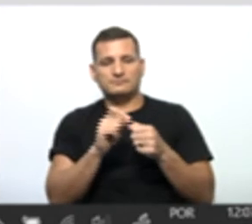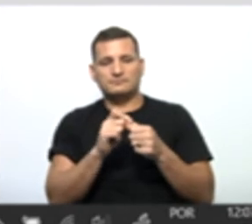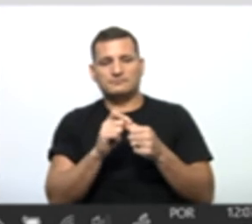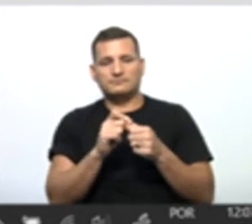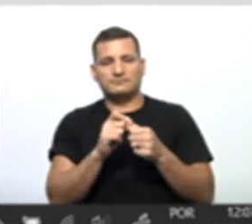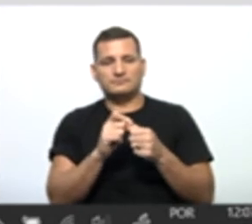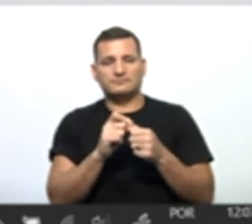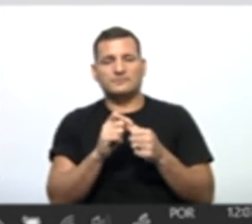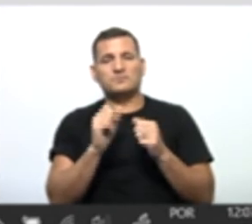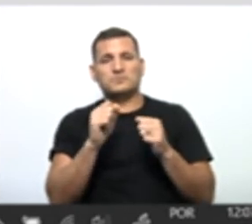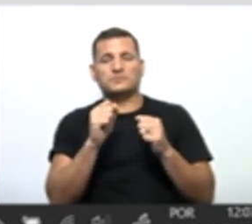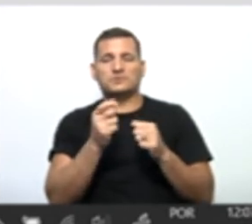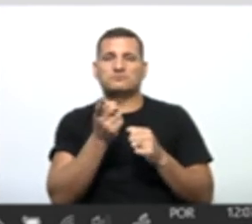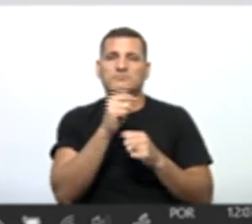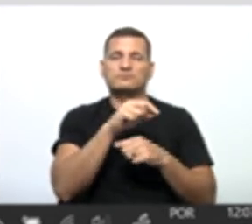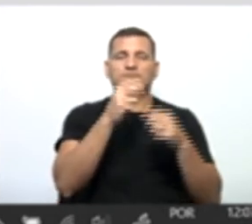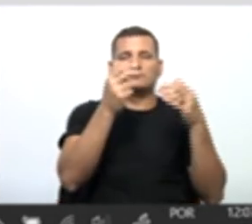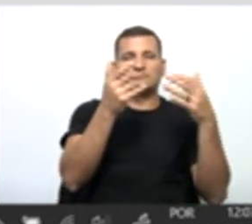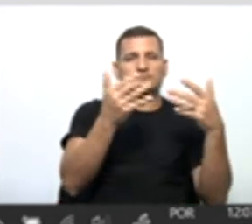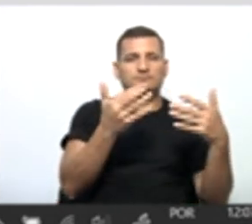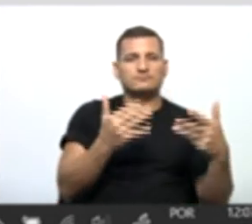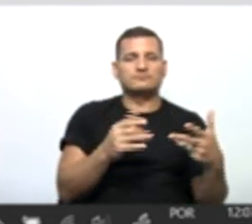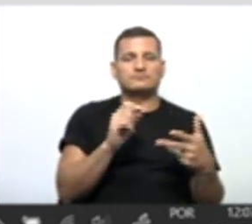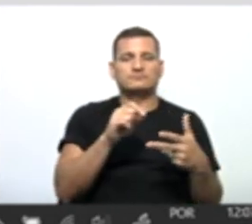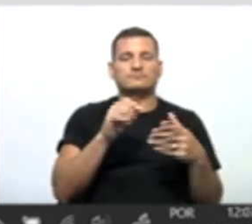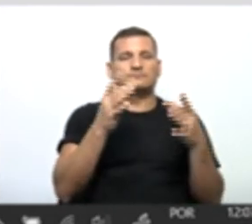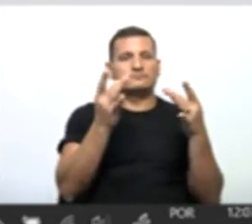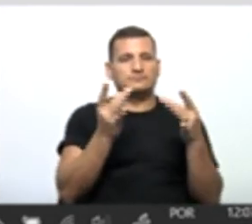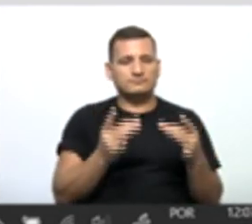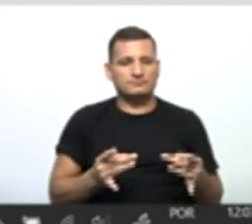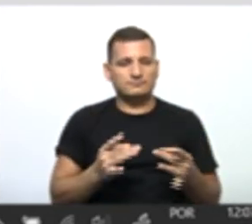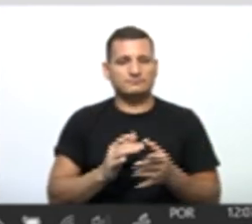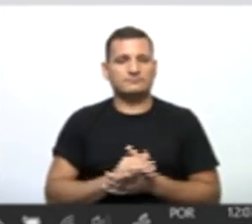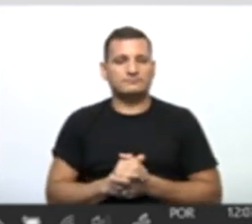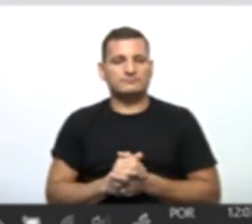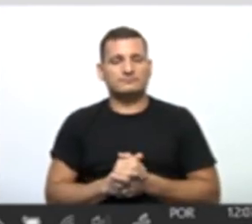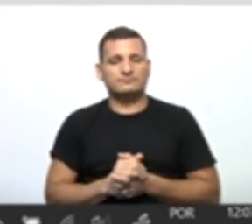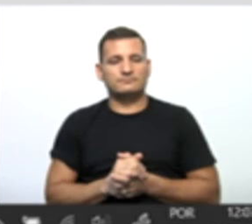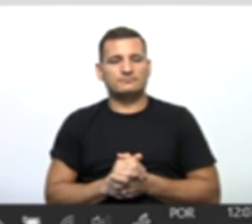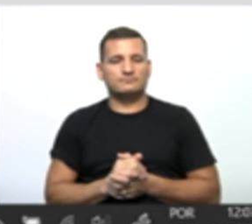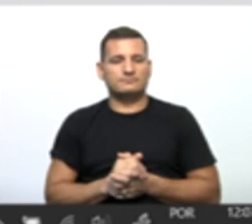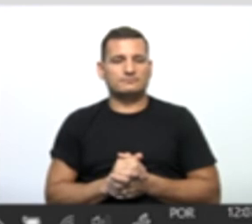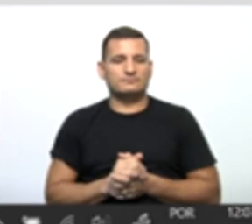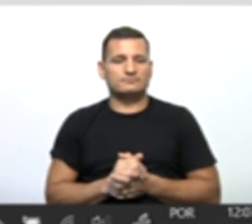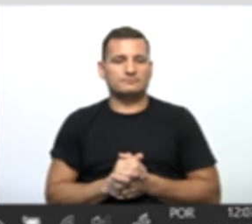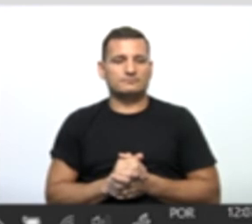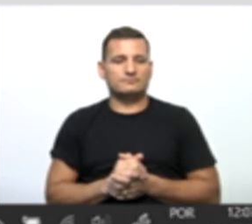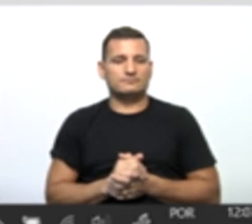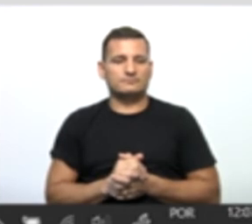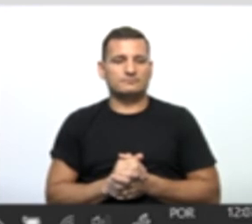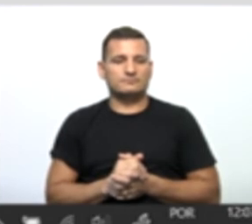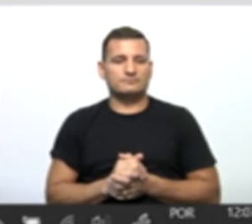descrever aqui, né? Ó, se vocês viessem aqui, eu vou compartilhar. Pessoal,